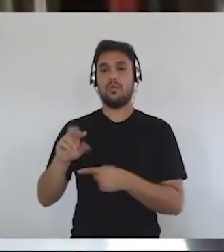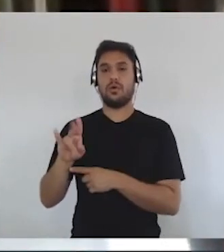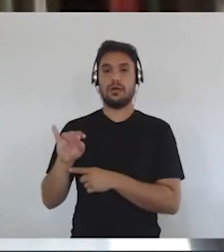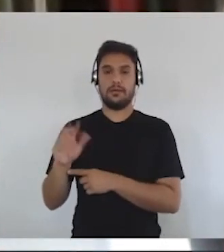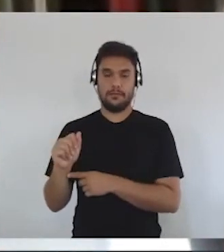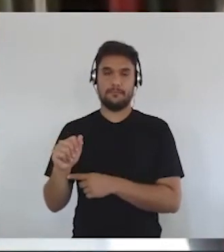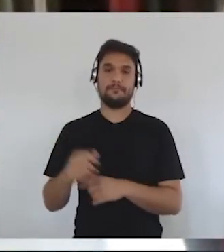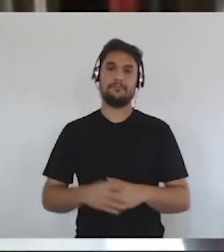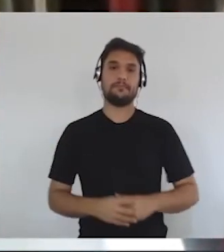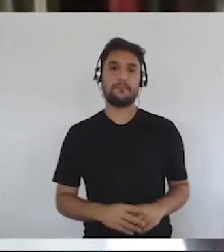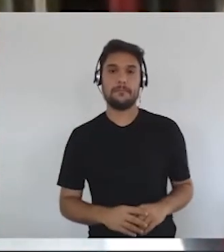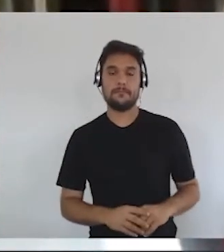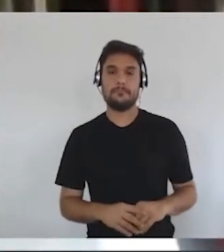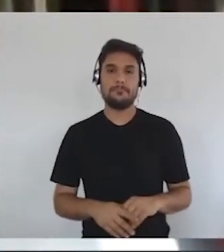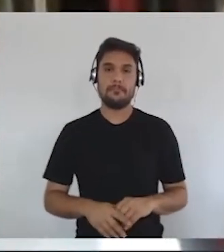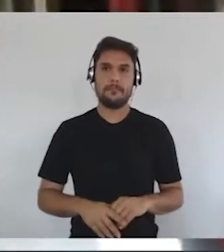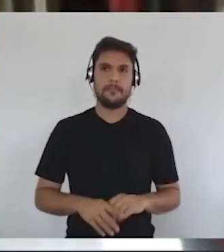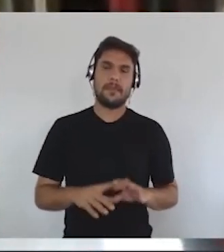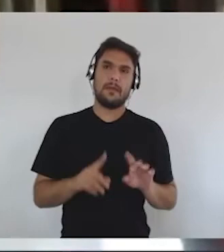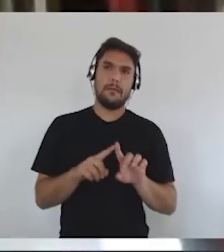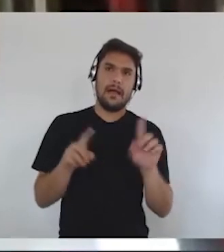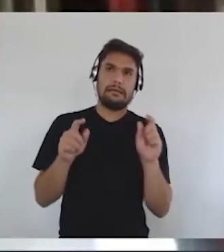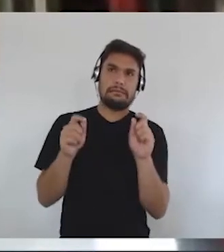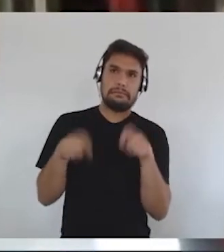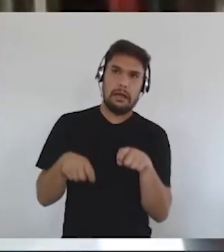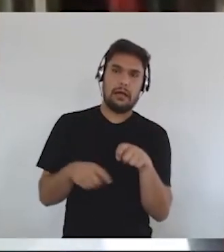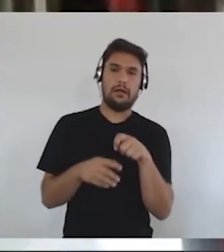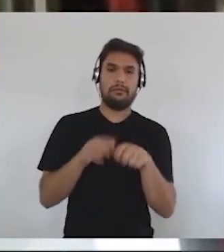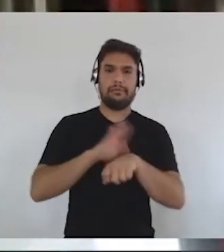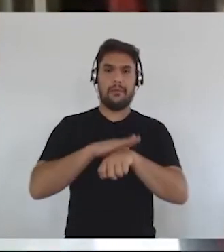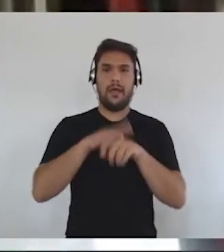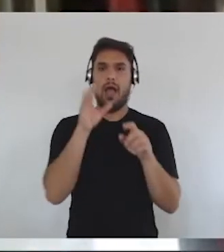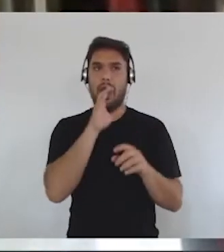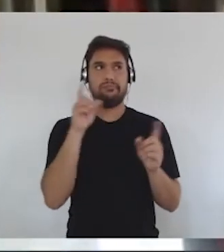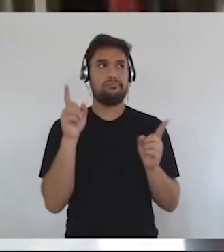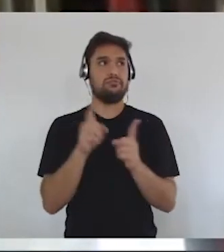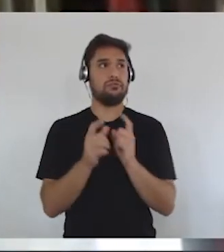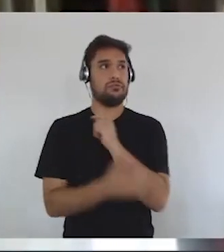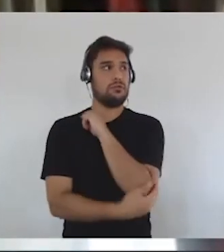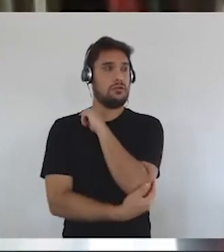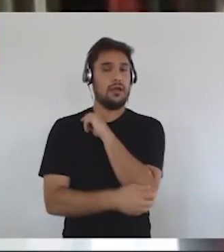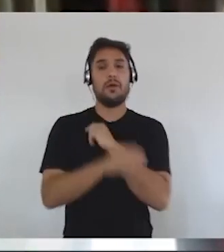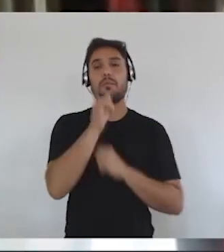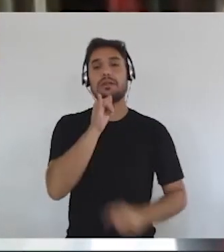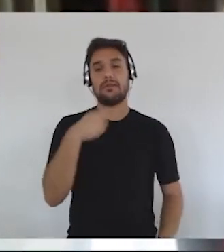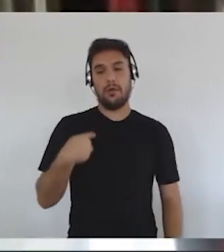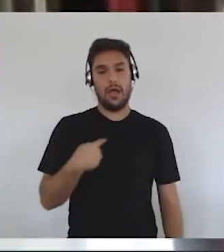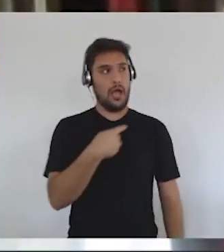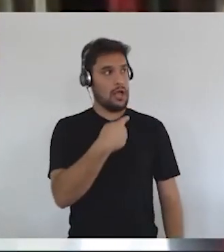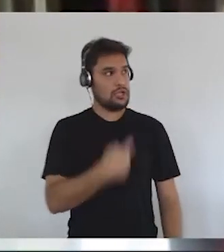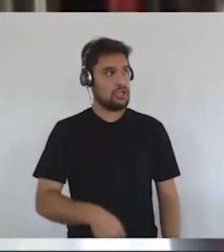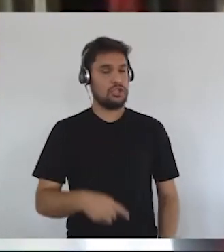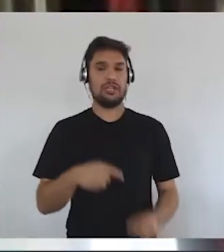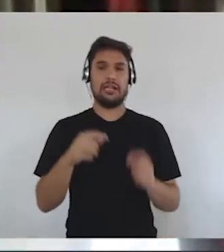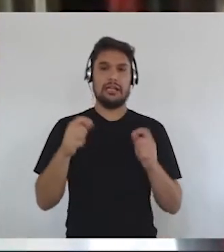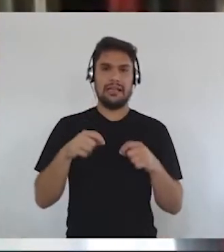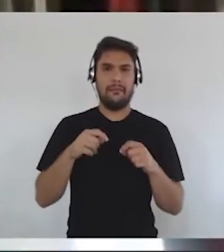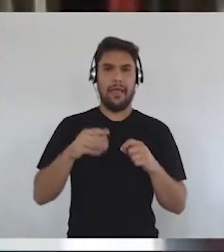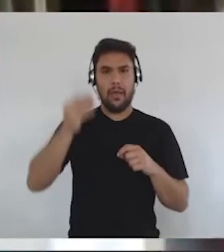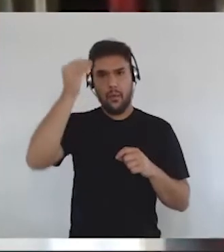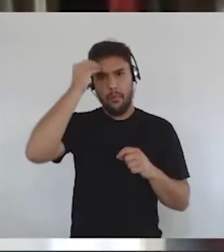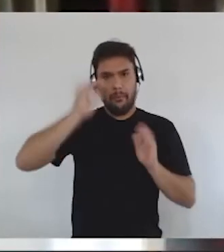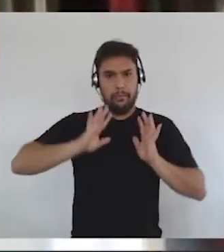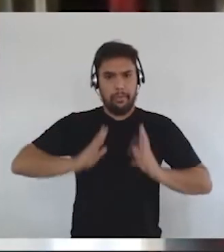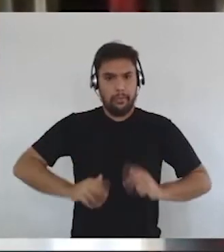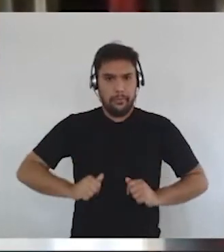Ucrânia. Poderia, por fim, tempo corre muito, poderia, por fim, a China ter alguma excludente de licitude lá no